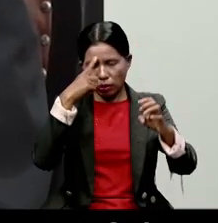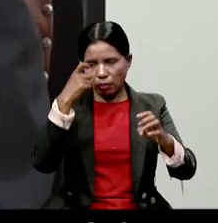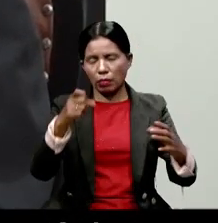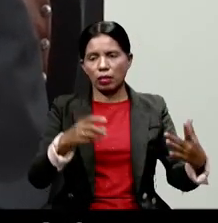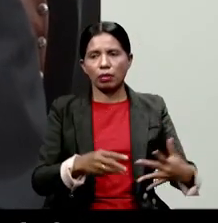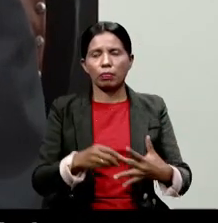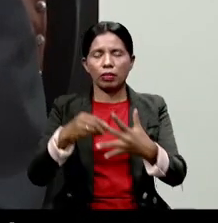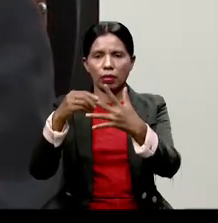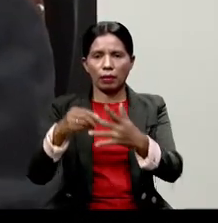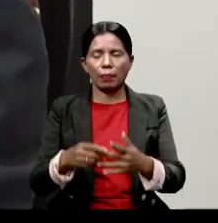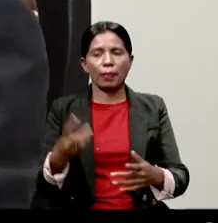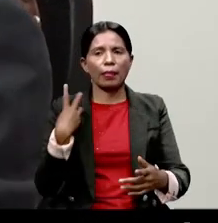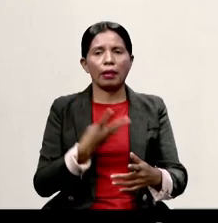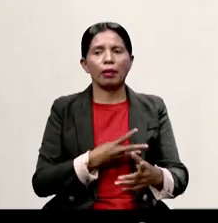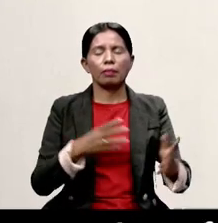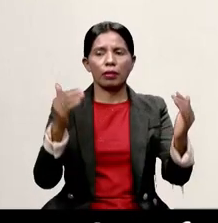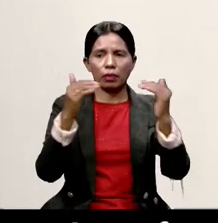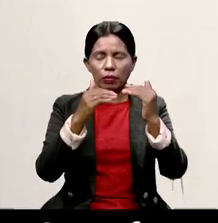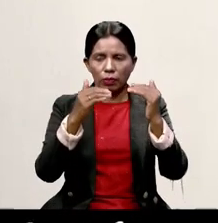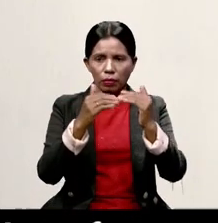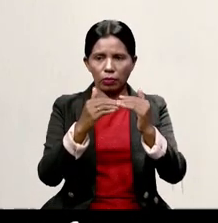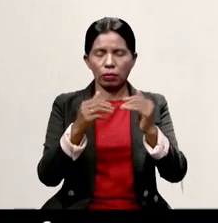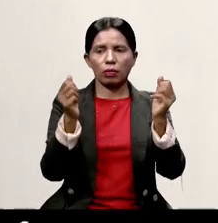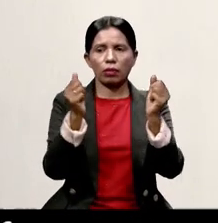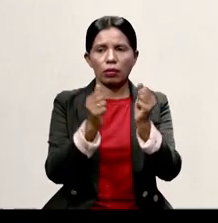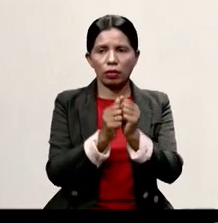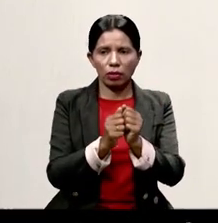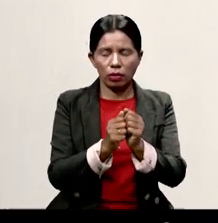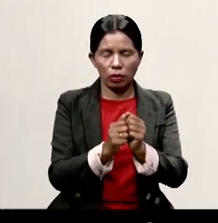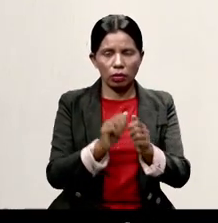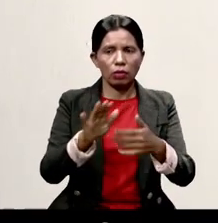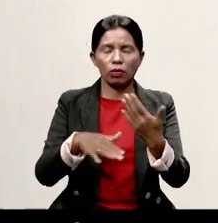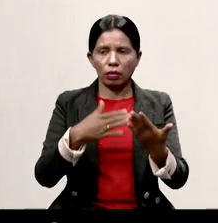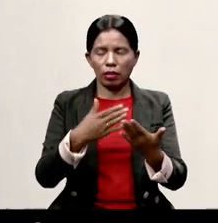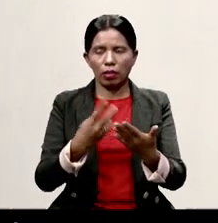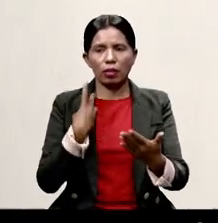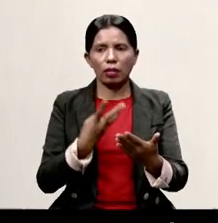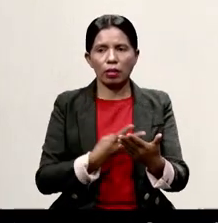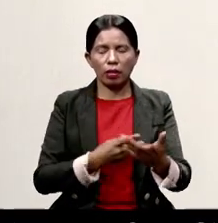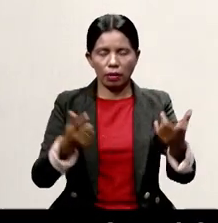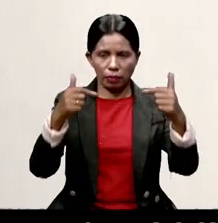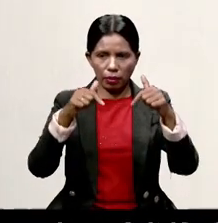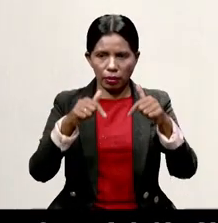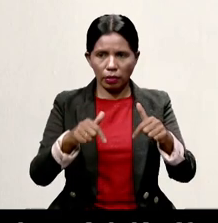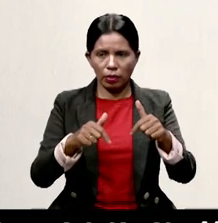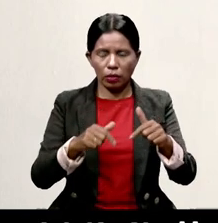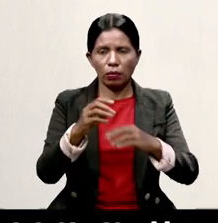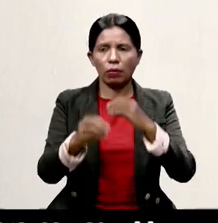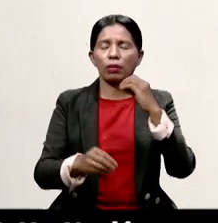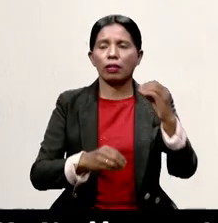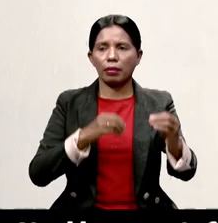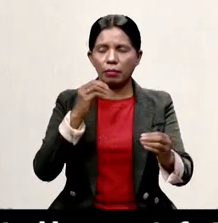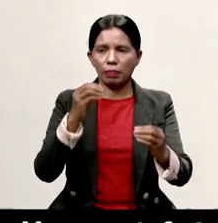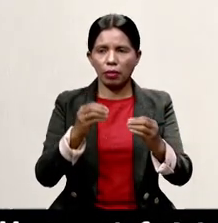específico. Durante o encontro abordamos de forma geral aquilo que é as relações